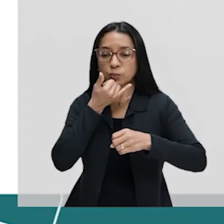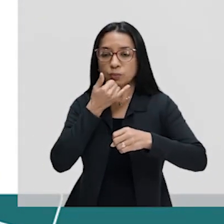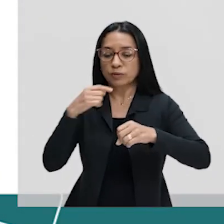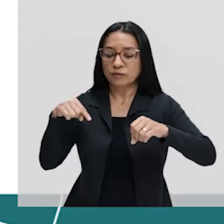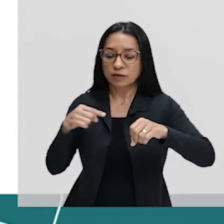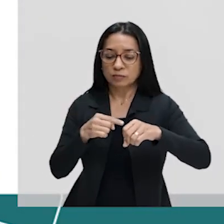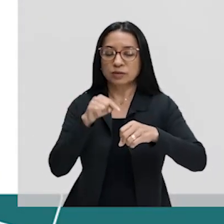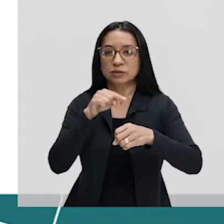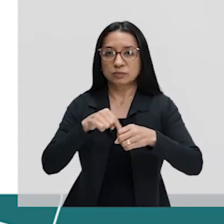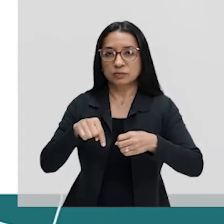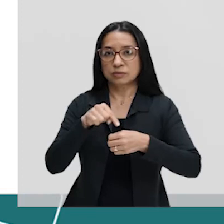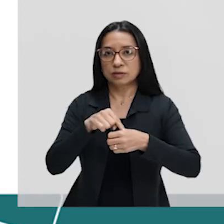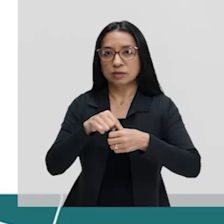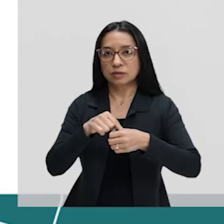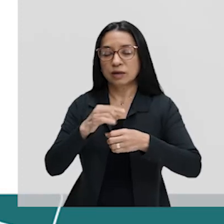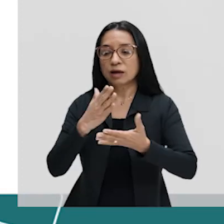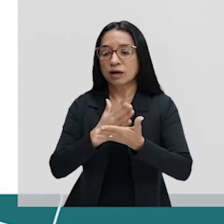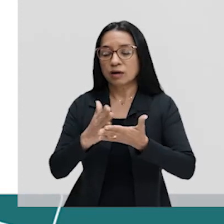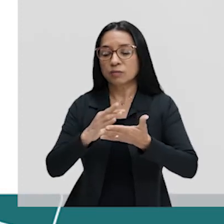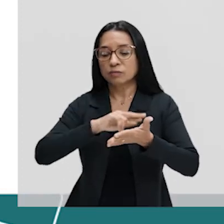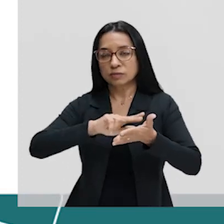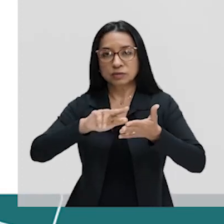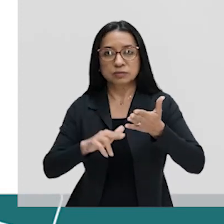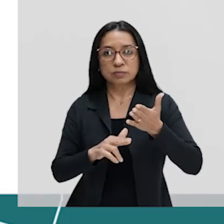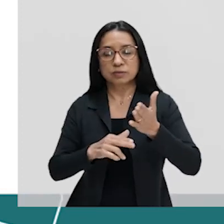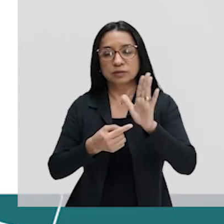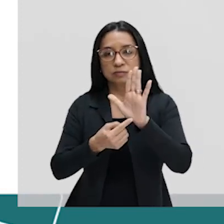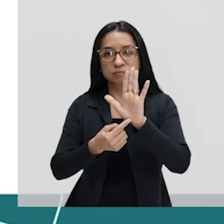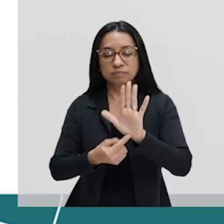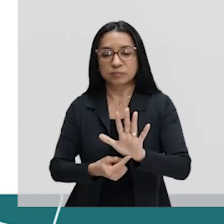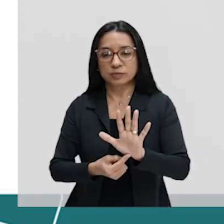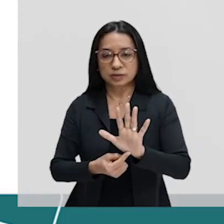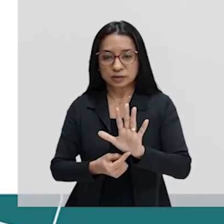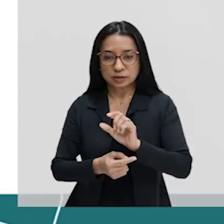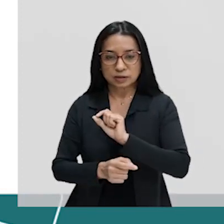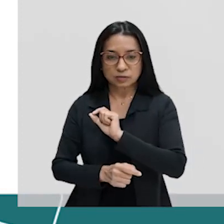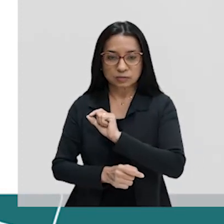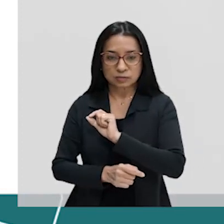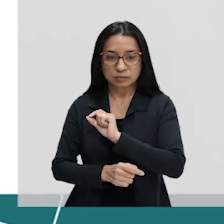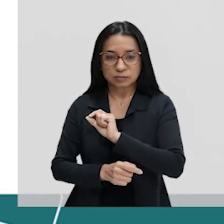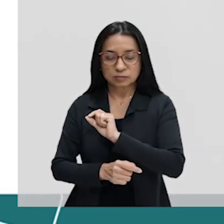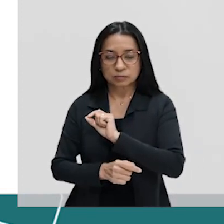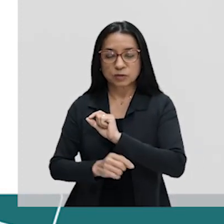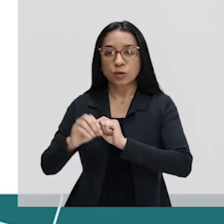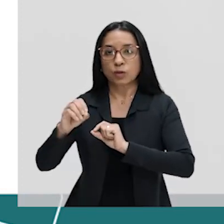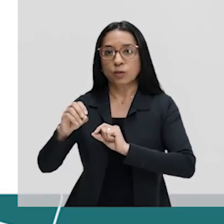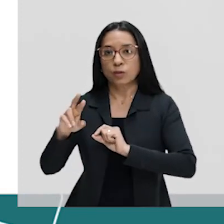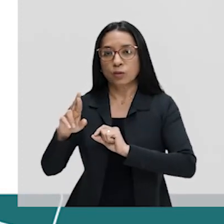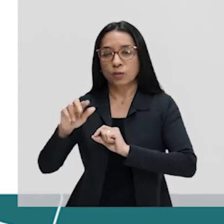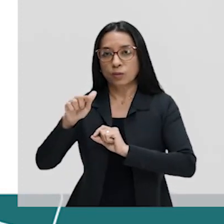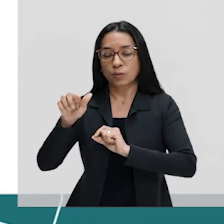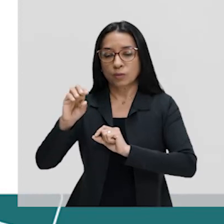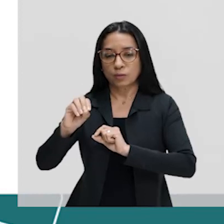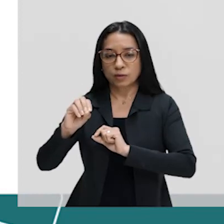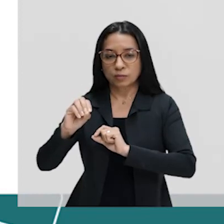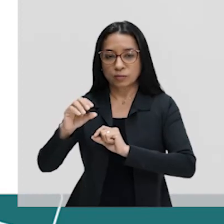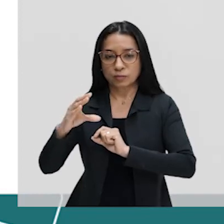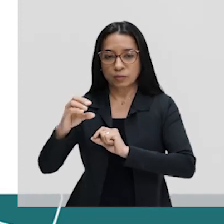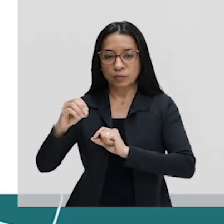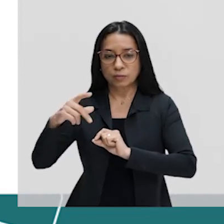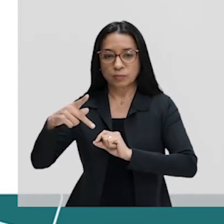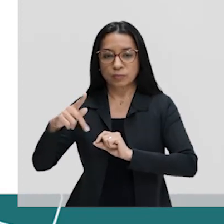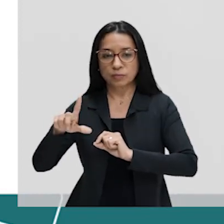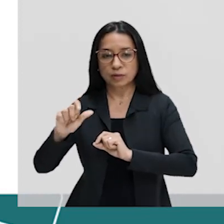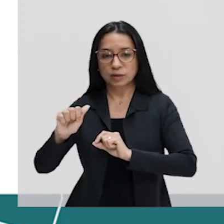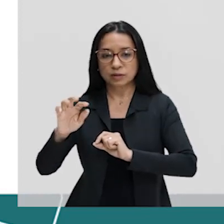que vão apresentar o que a gente chama de órgão copulatório, certo? Por exemplo, nós podemos encontrar